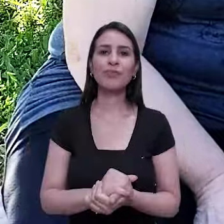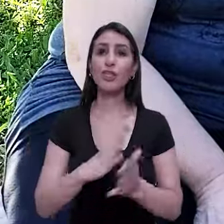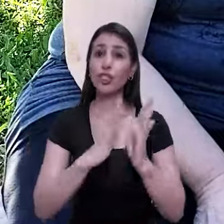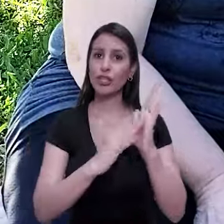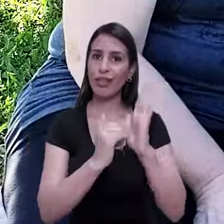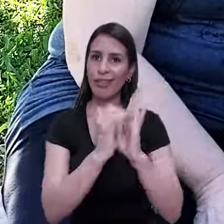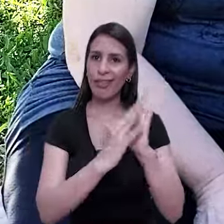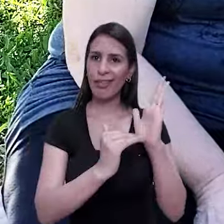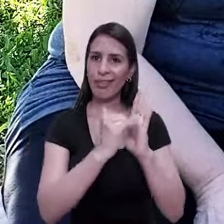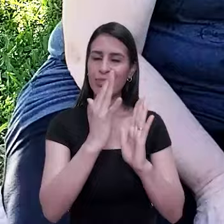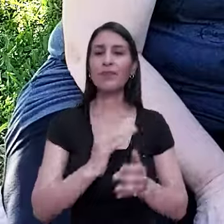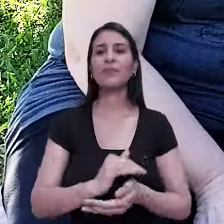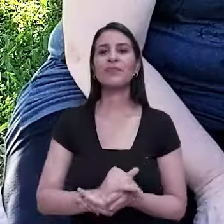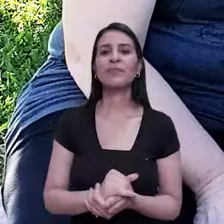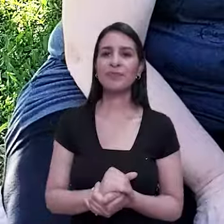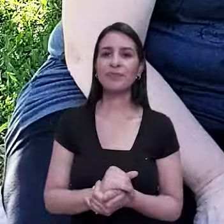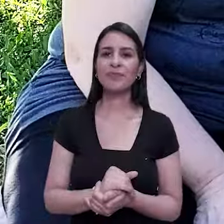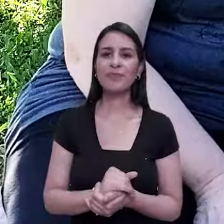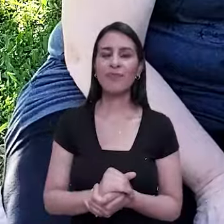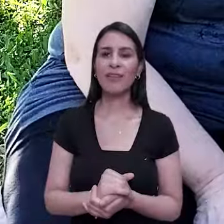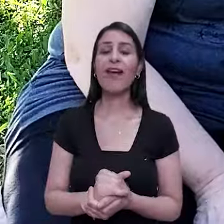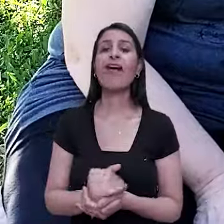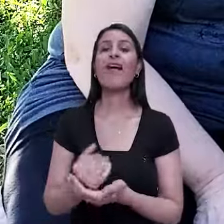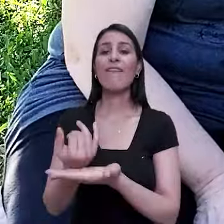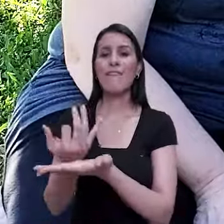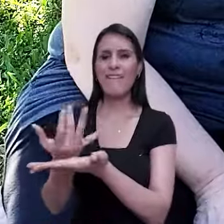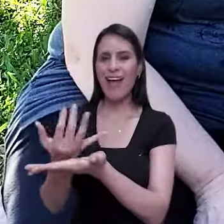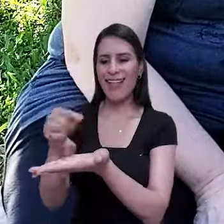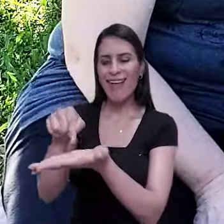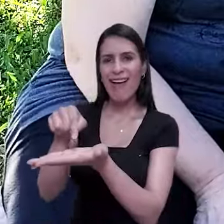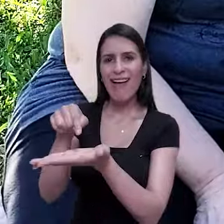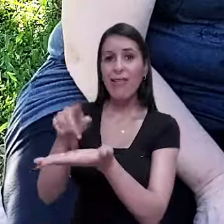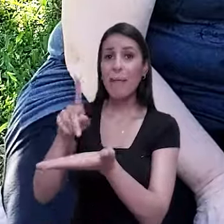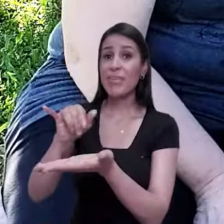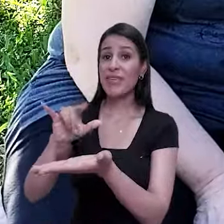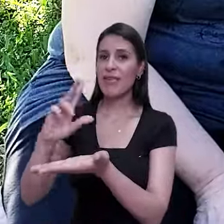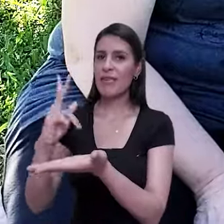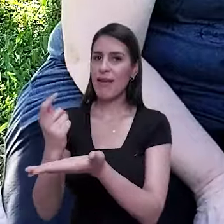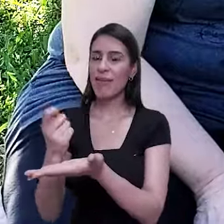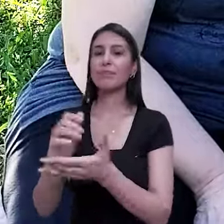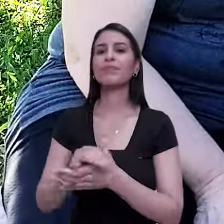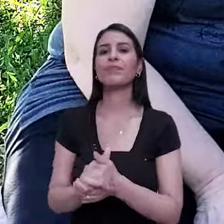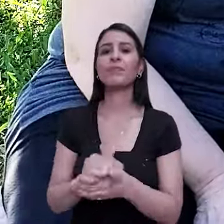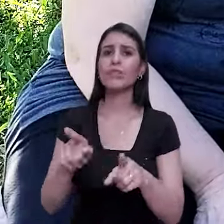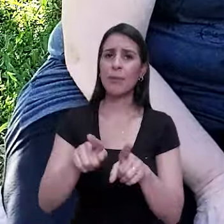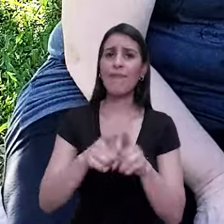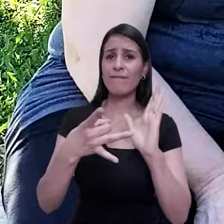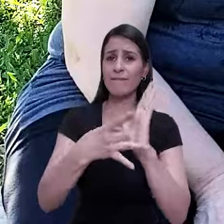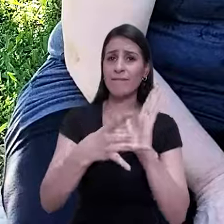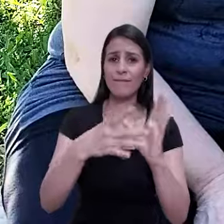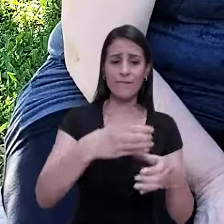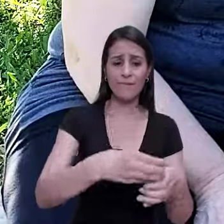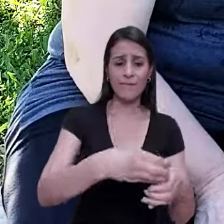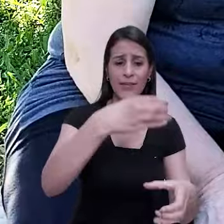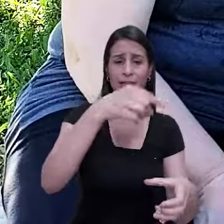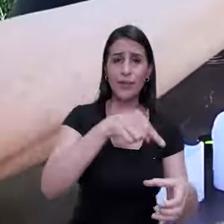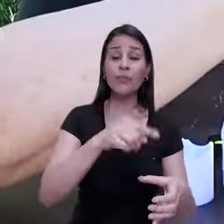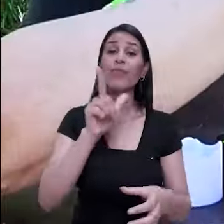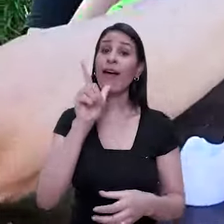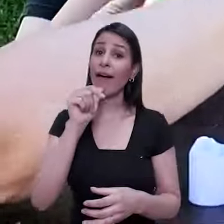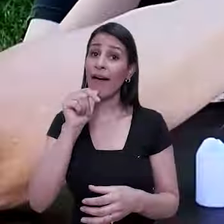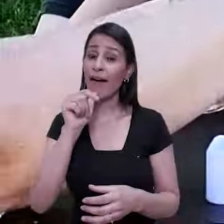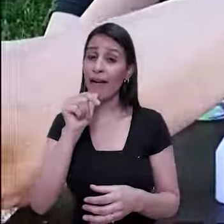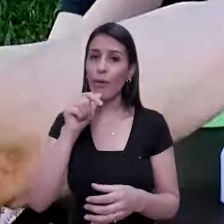tinta, vela pilha. Não esqueça do vidro de conserva. E água para limpar os pincéis.